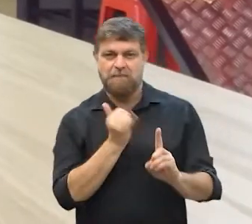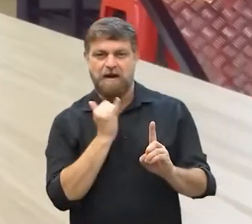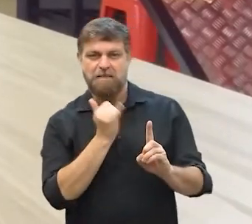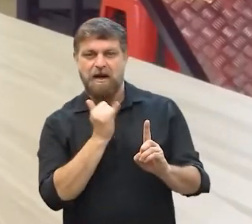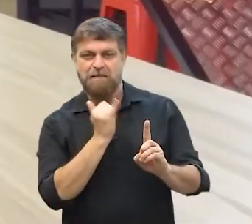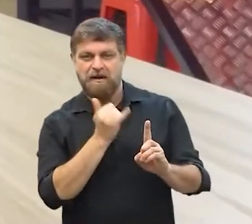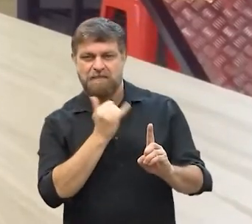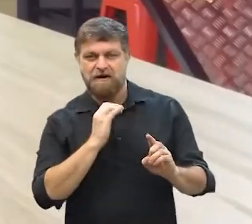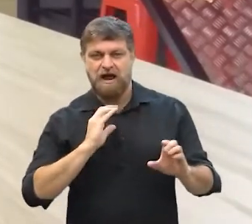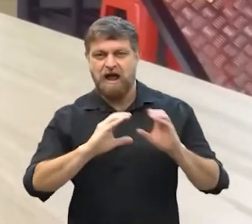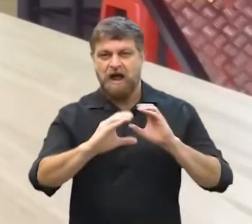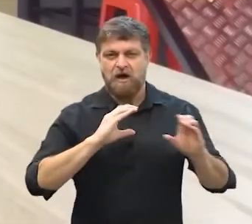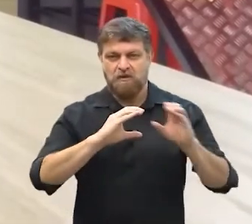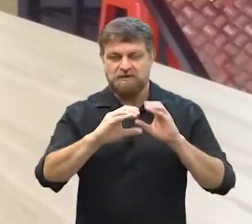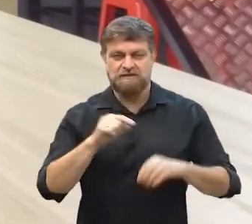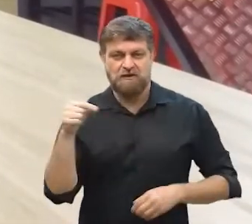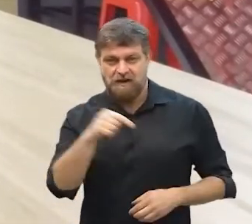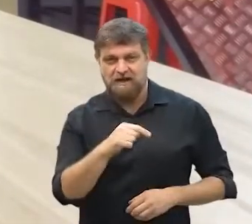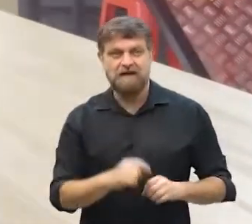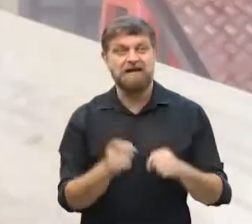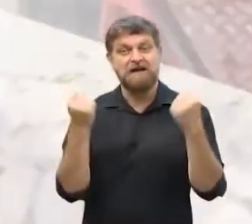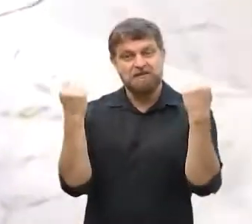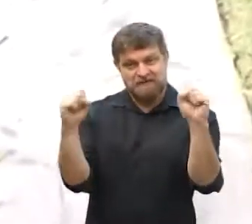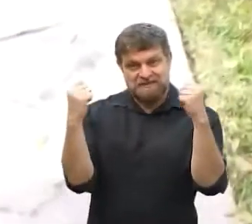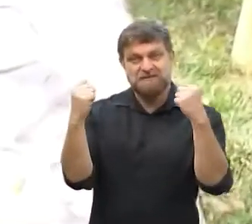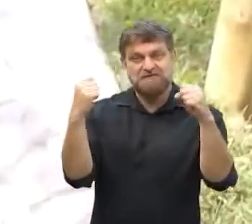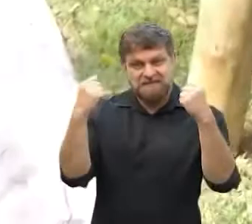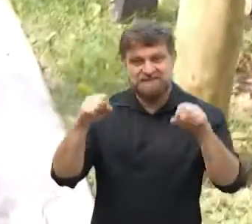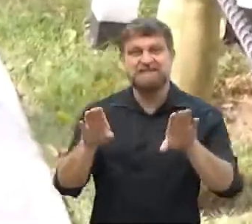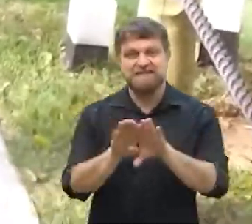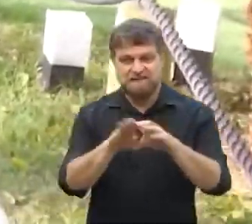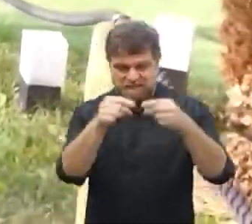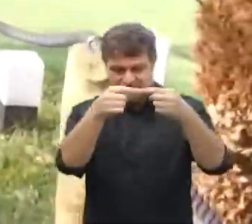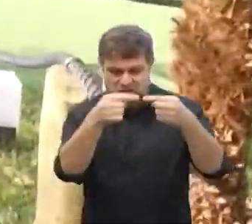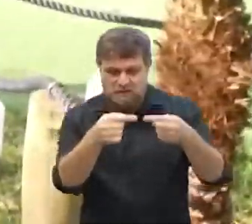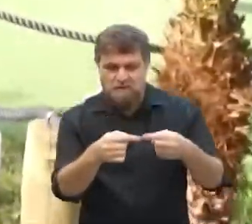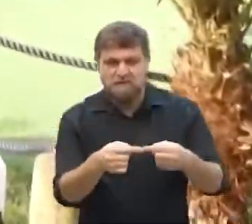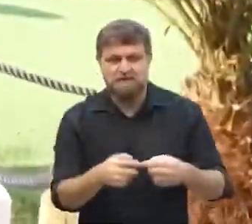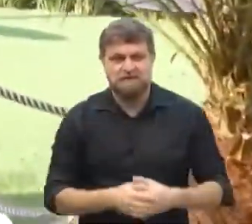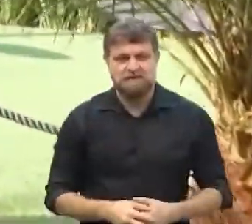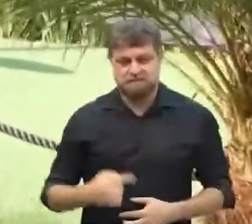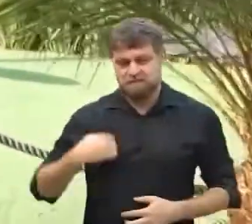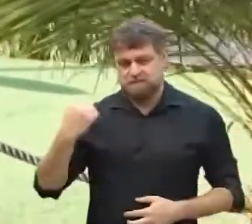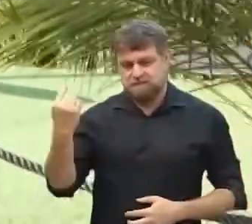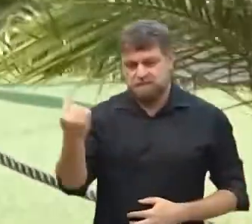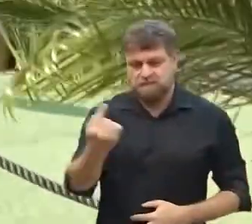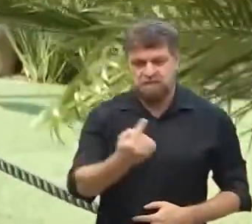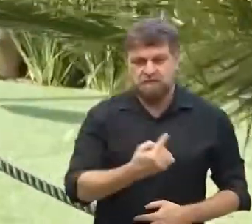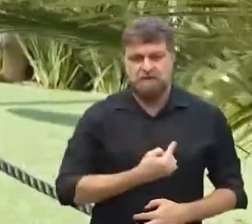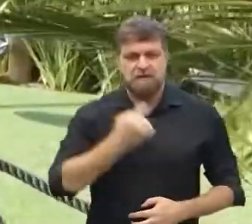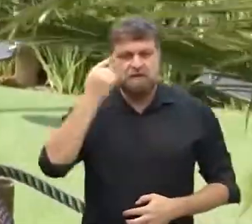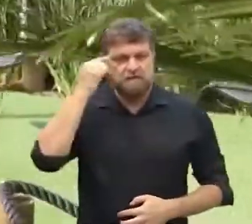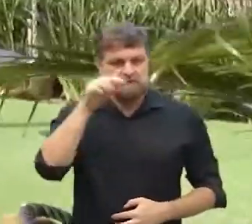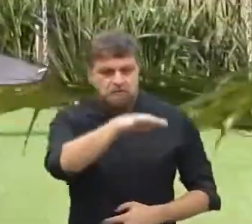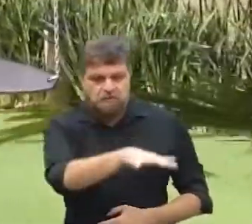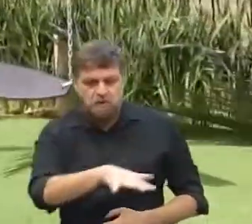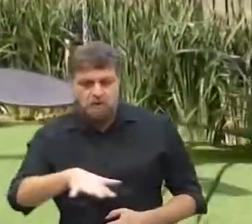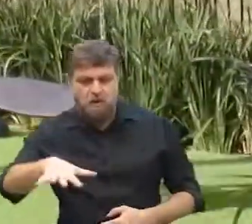da comunicação, educação física também. Sim. A gente fez o